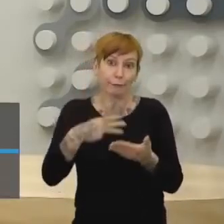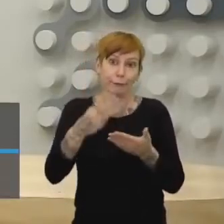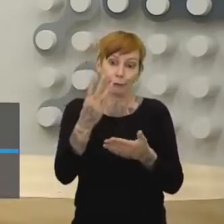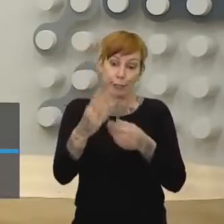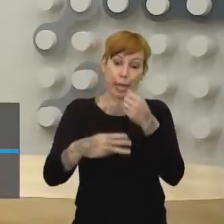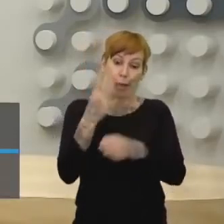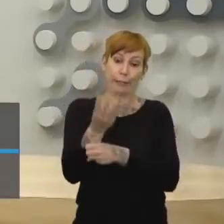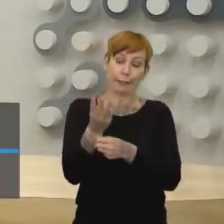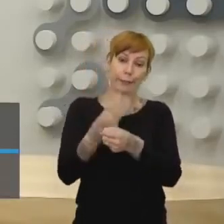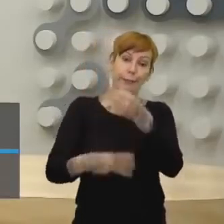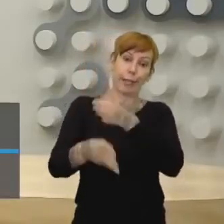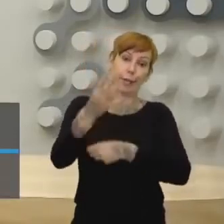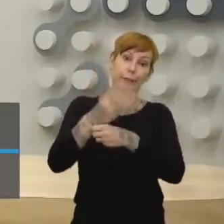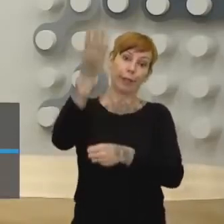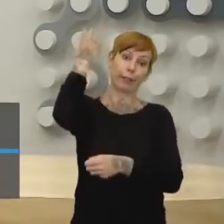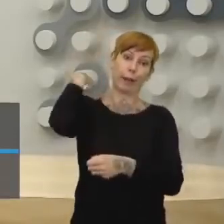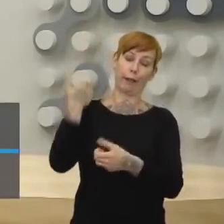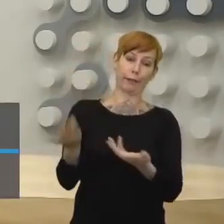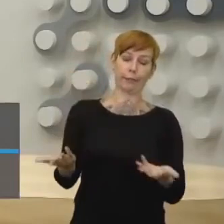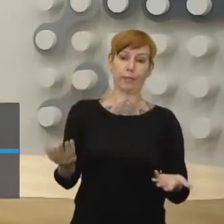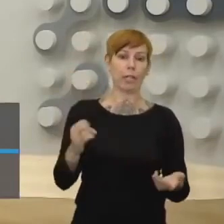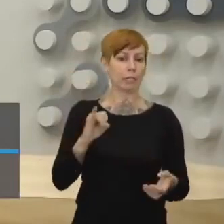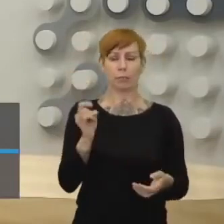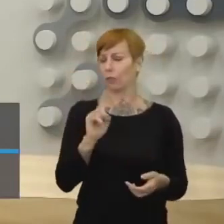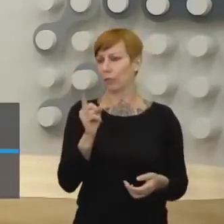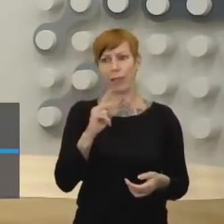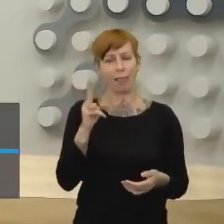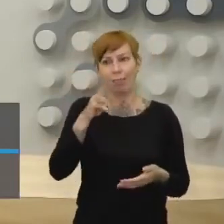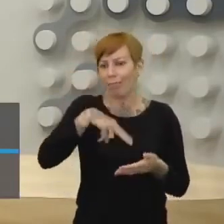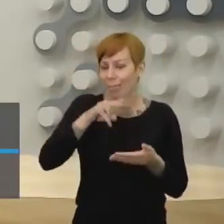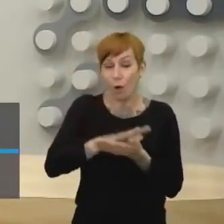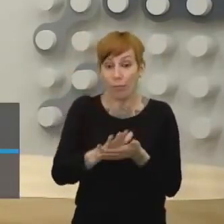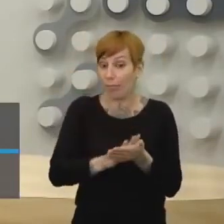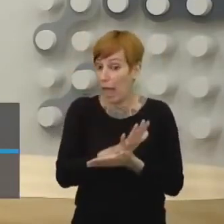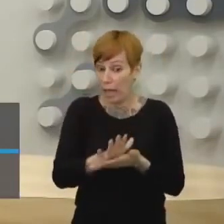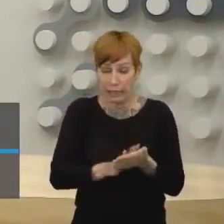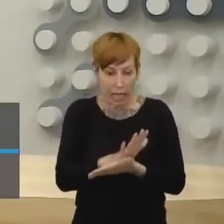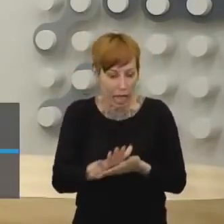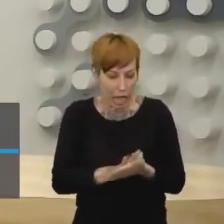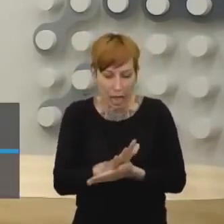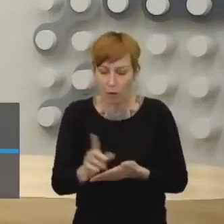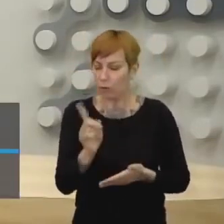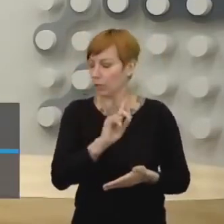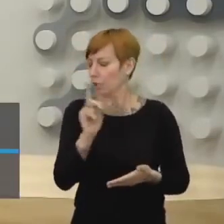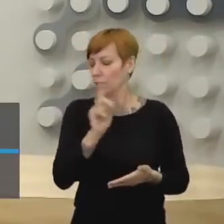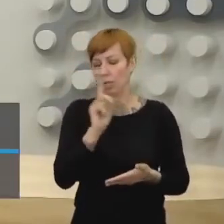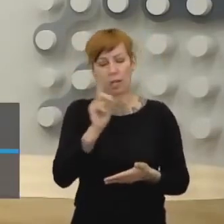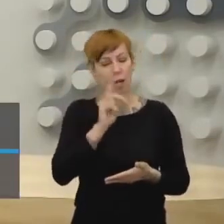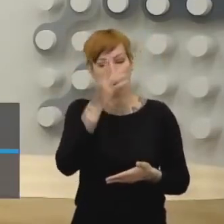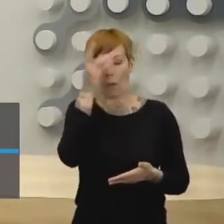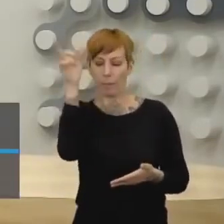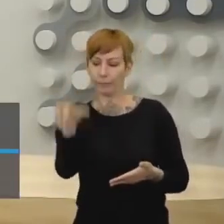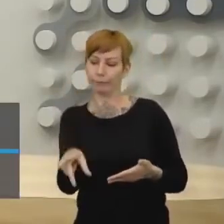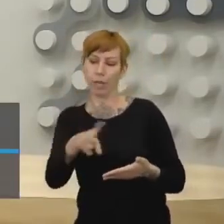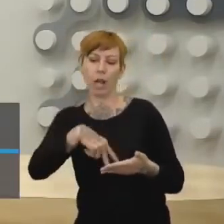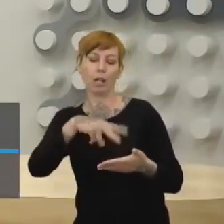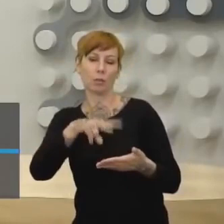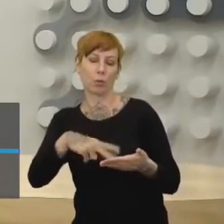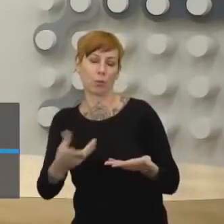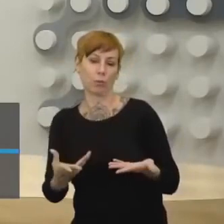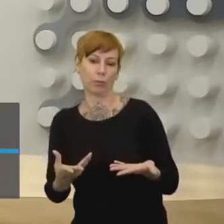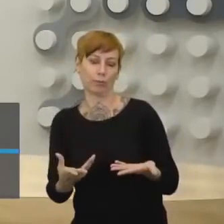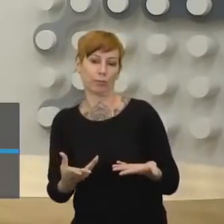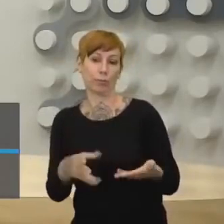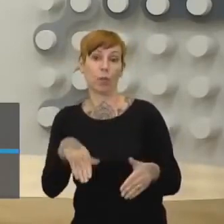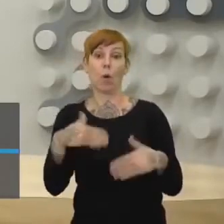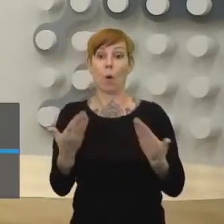algum livro? Se você não leu, você nem é considerado leitor, segundo a pesquisa. E um outro dado também importante,